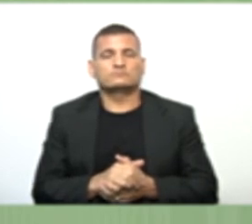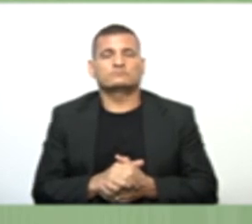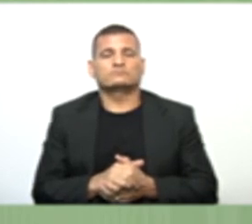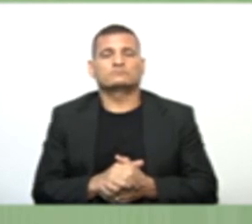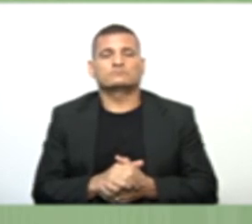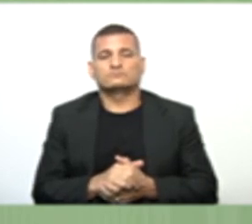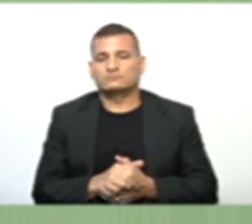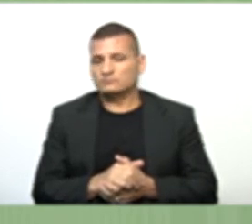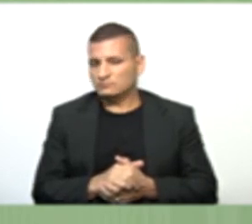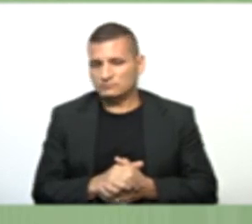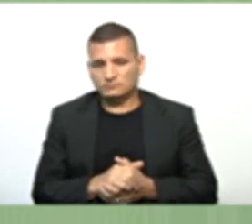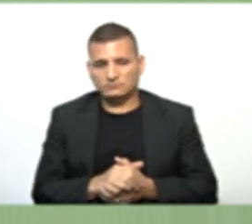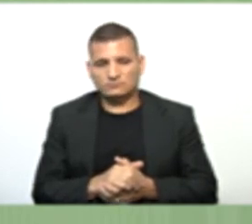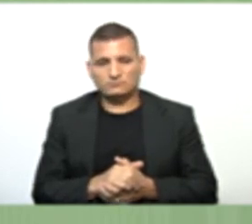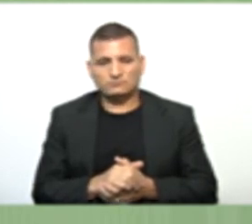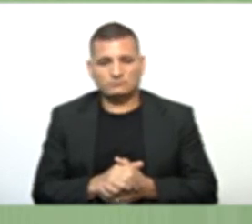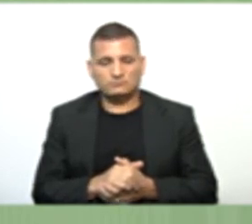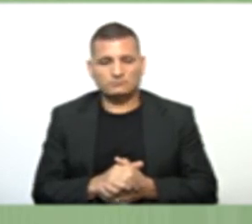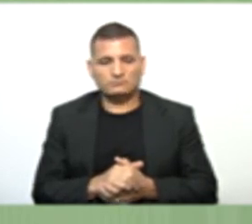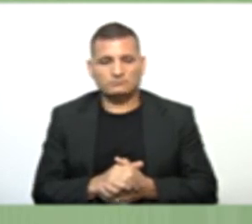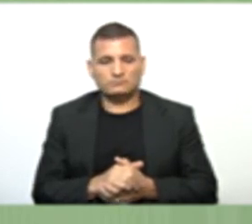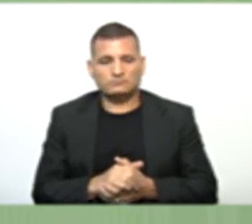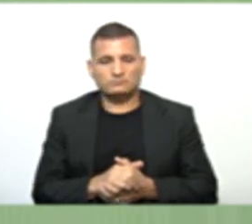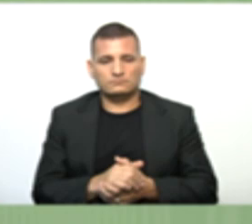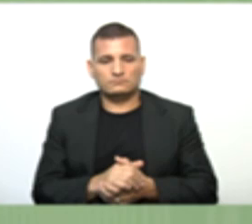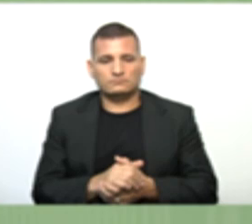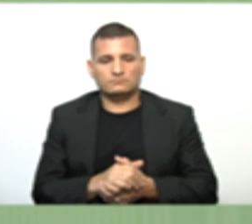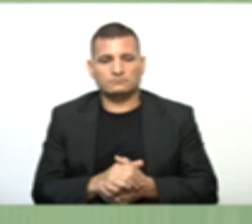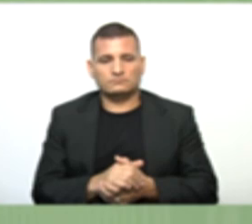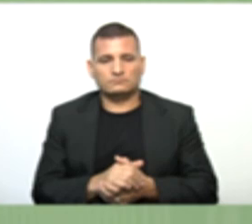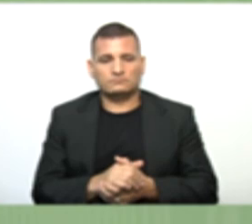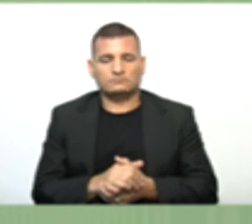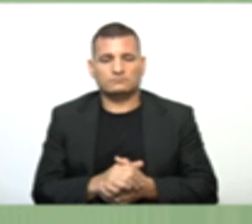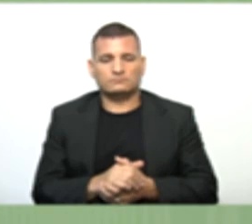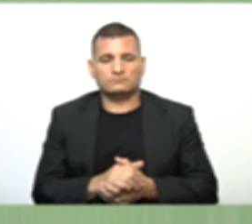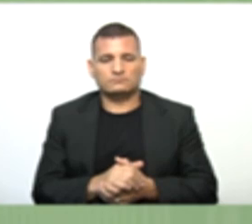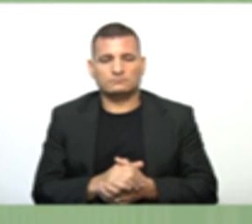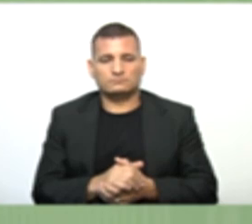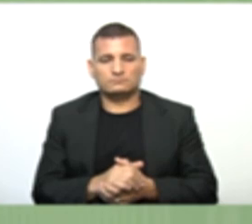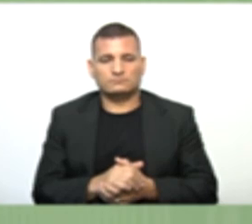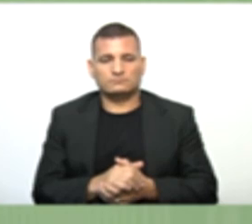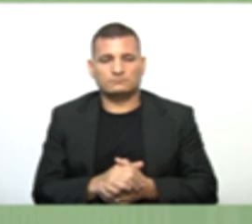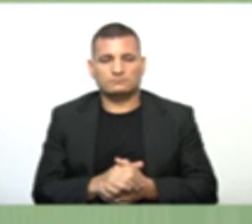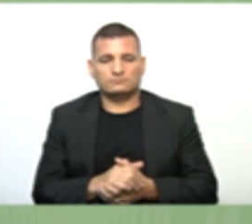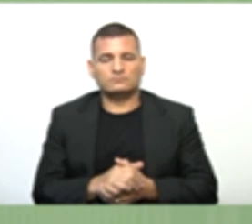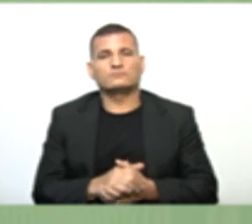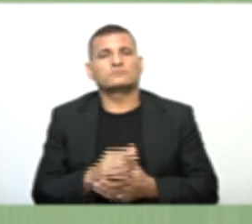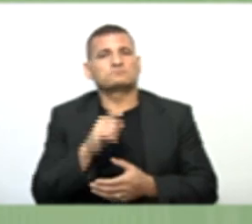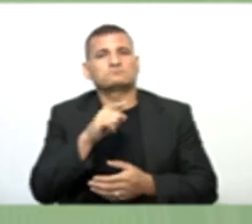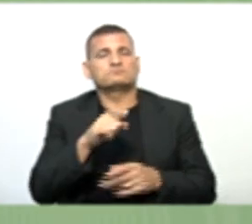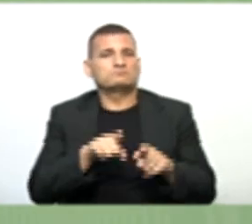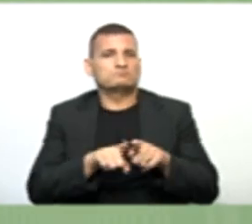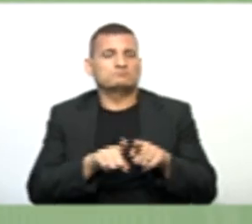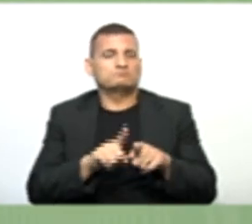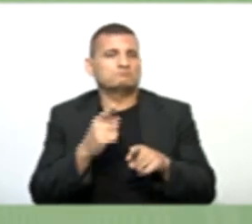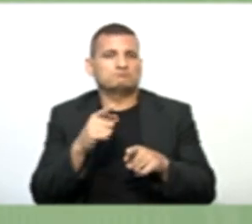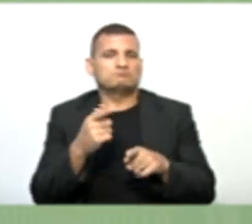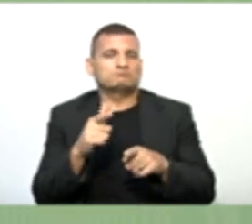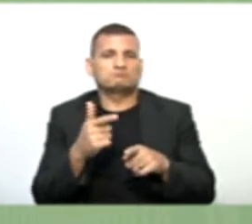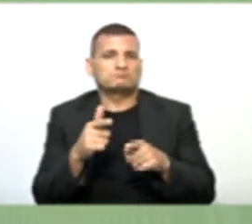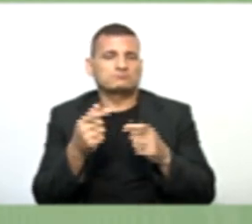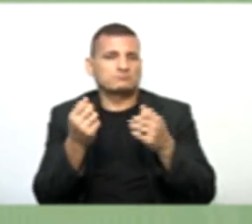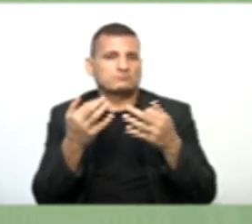teclado. Então, n é igual... aqui também não está especificando se são